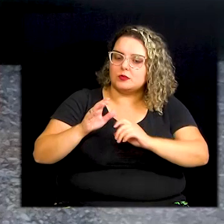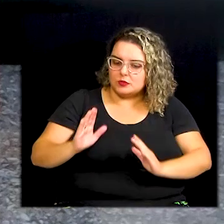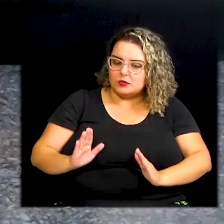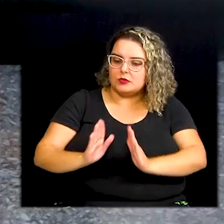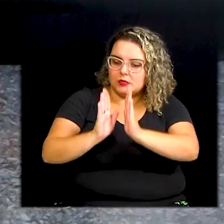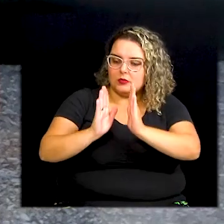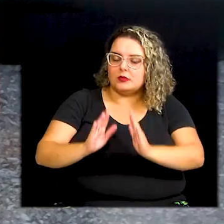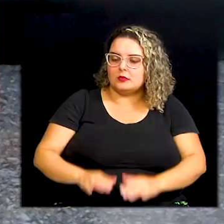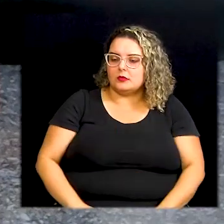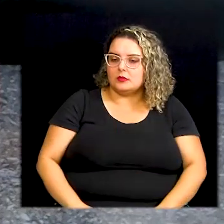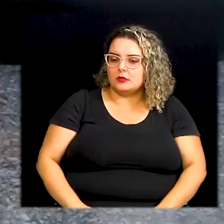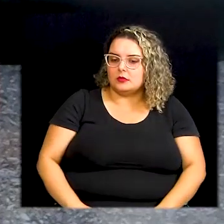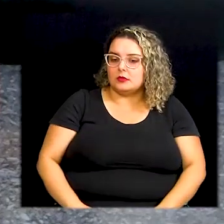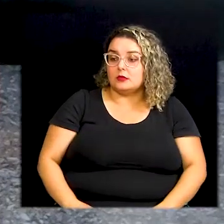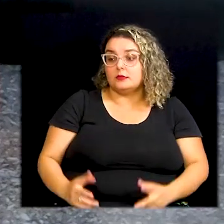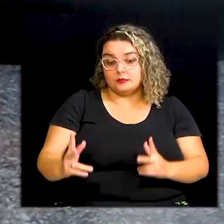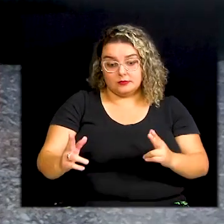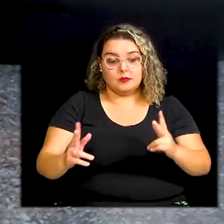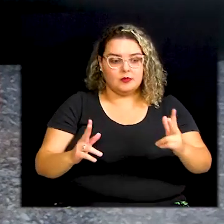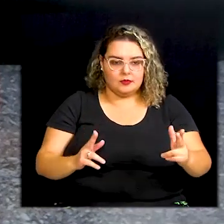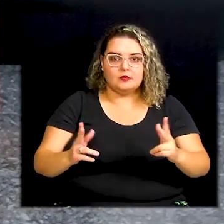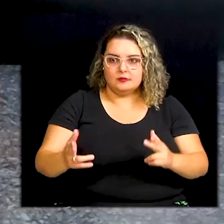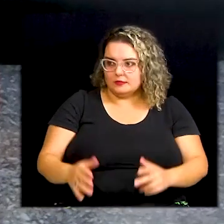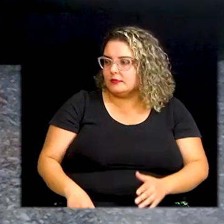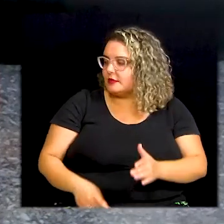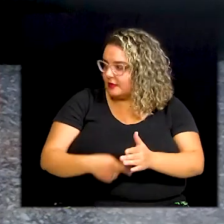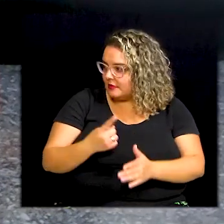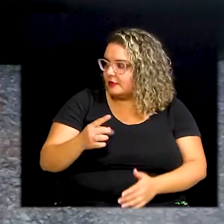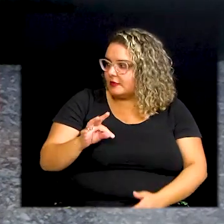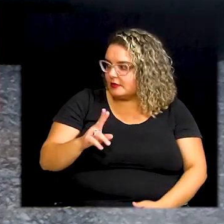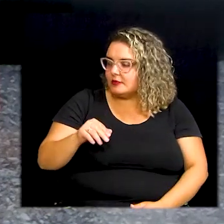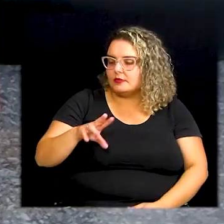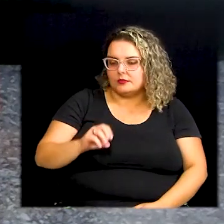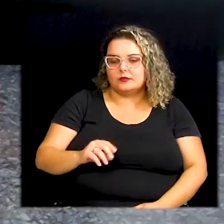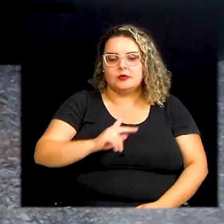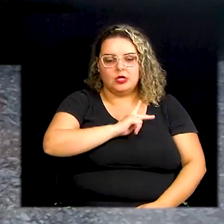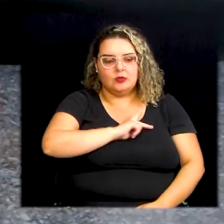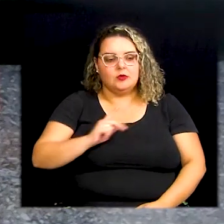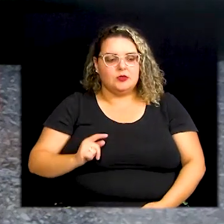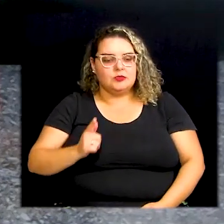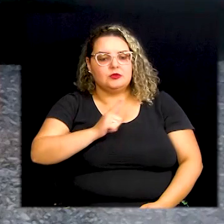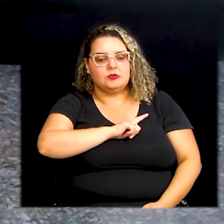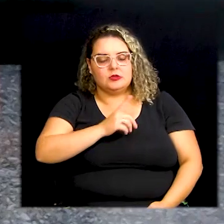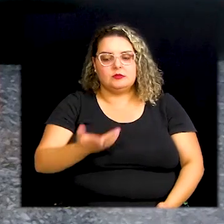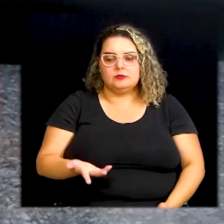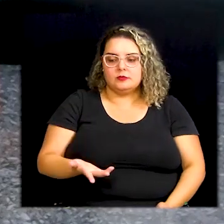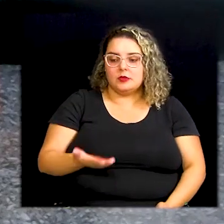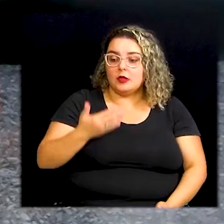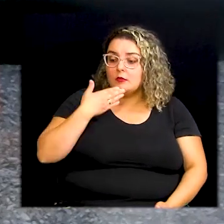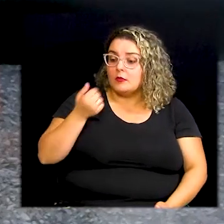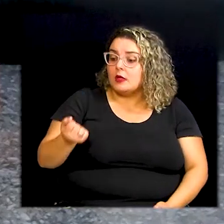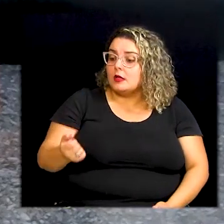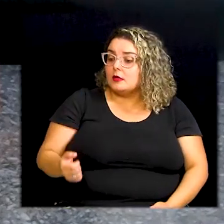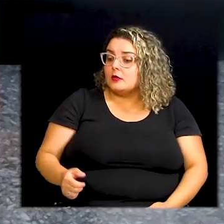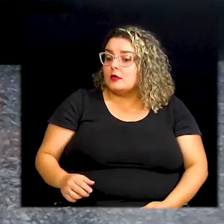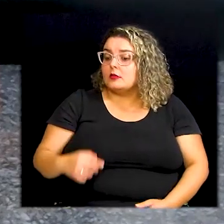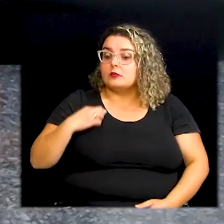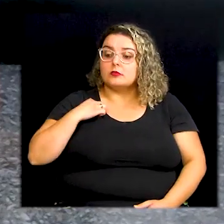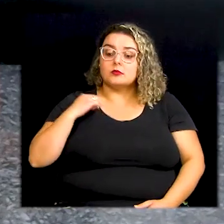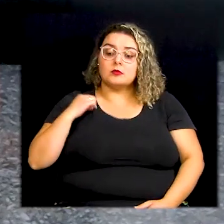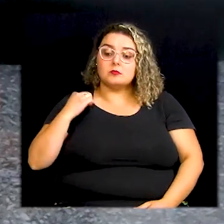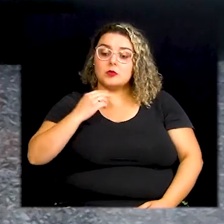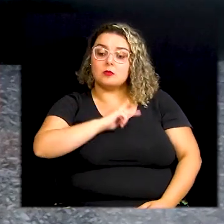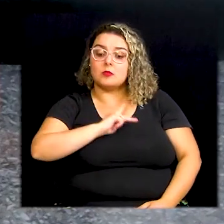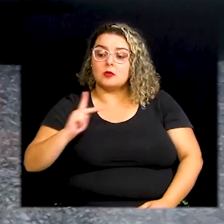que eu enfrentei. E terminou com empate. Terminou com empate. Primeiro turno entre Ponte e Guarani. Melhor partida que você fez com a camisa